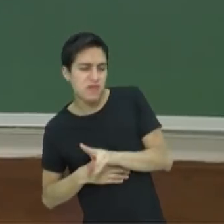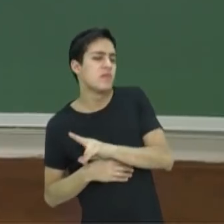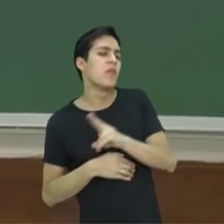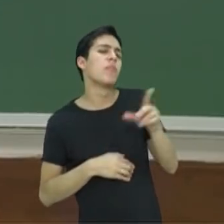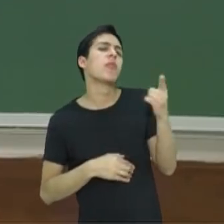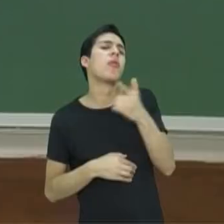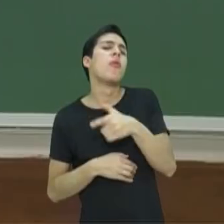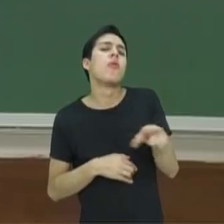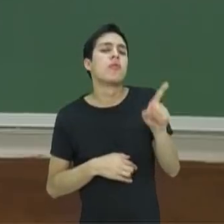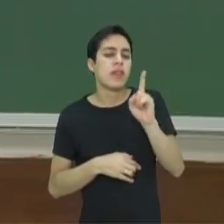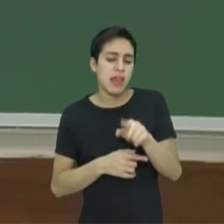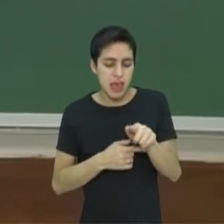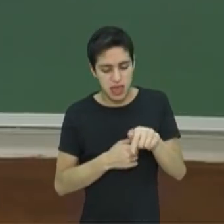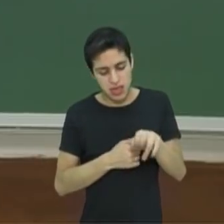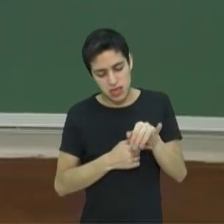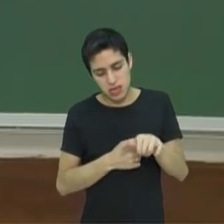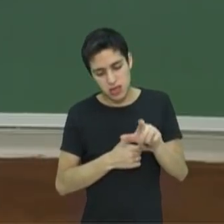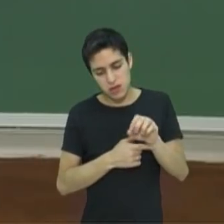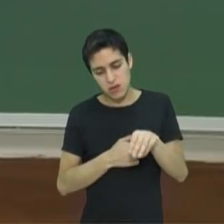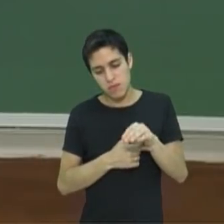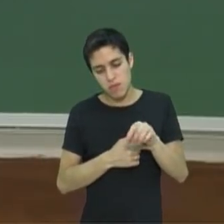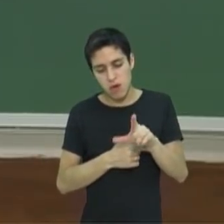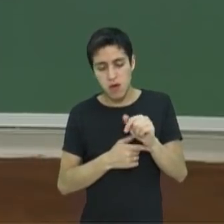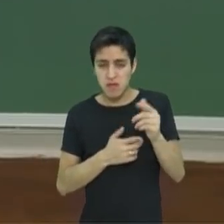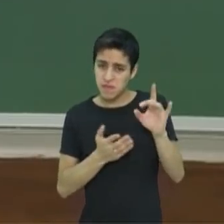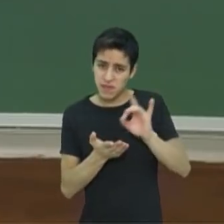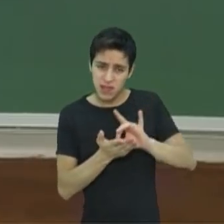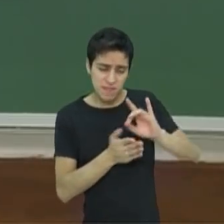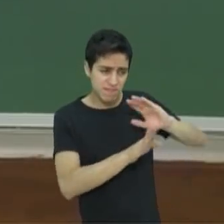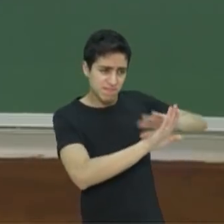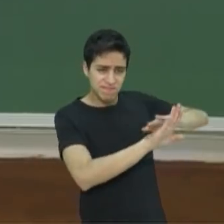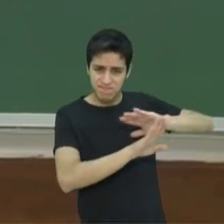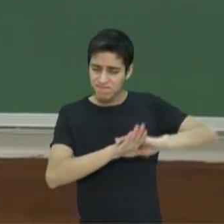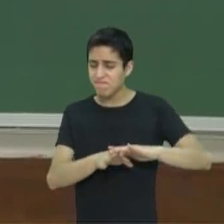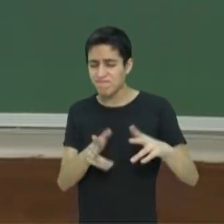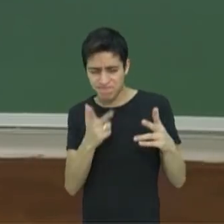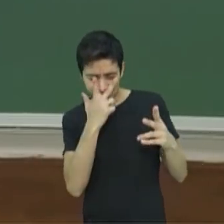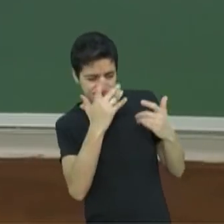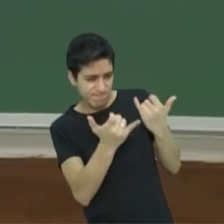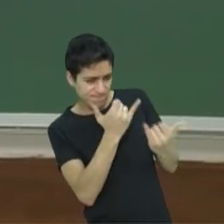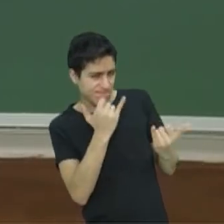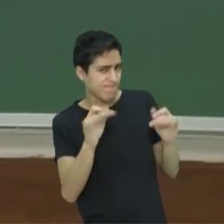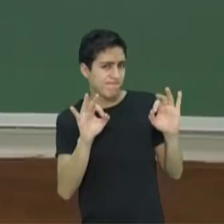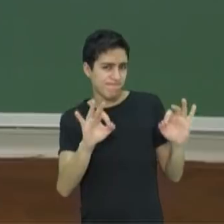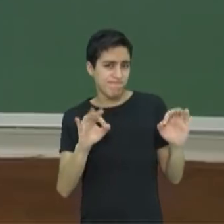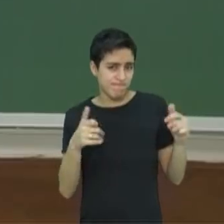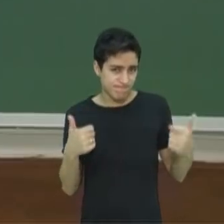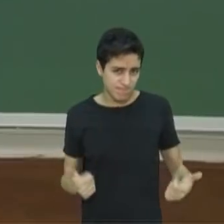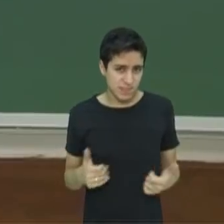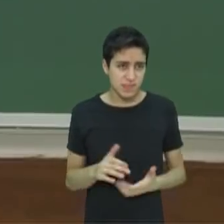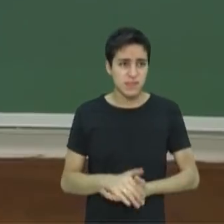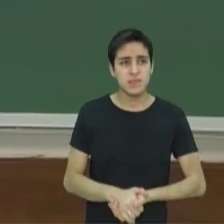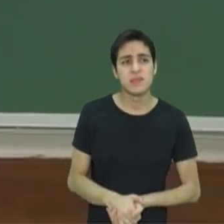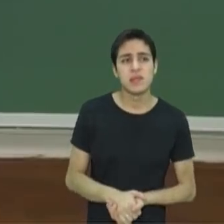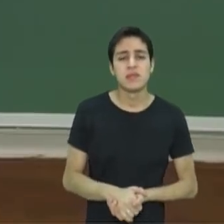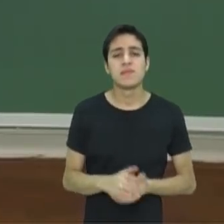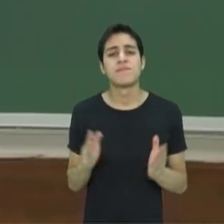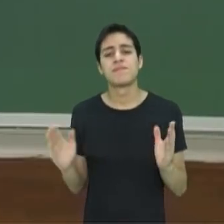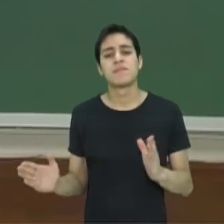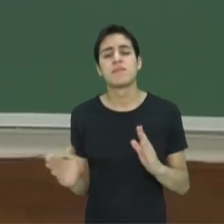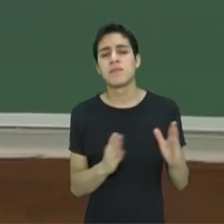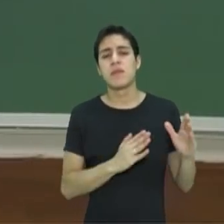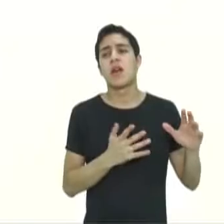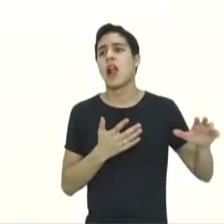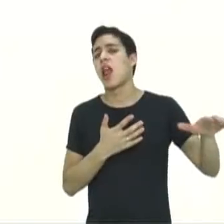que é quilombolas. No fundo, é muito parecido, mas a ideia é a mesma. Tá? A rebelião